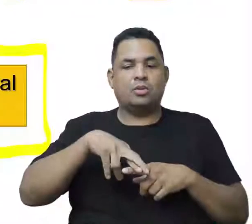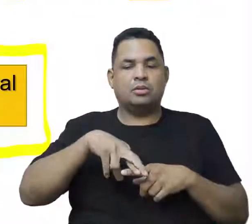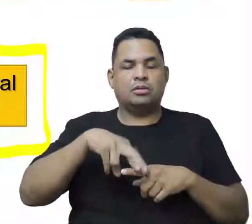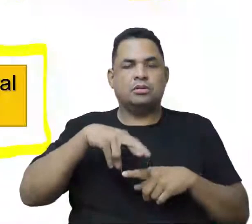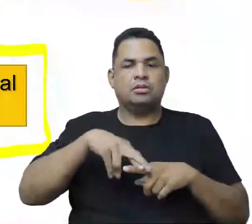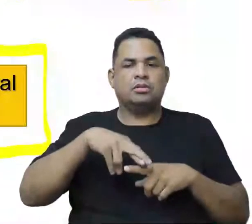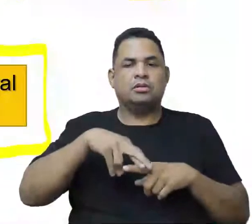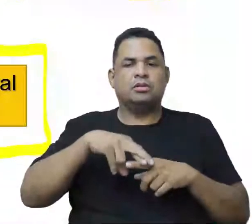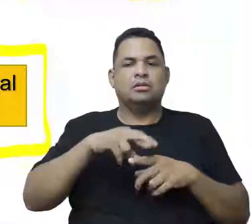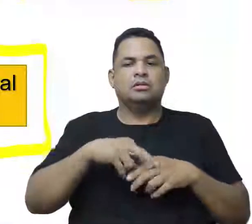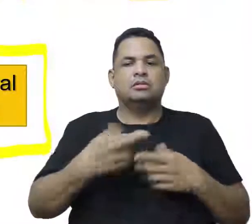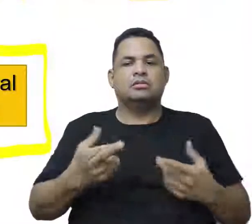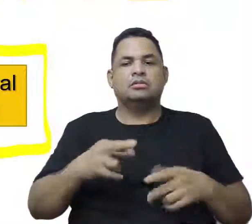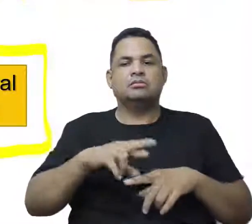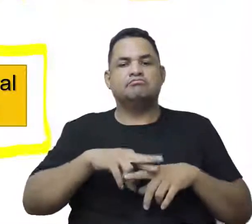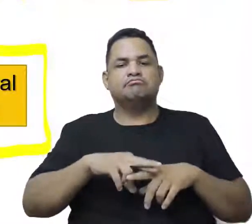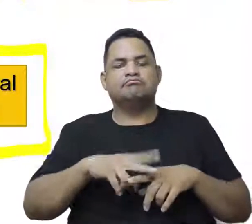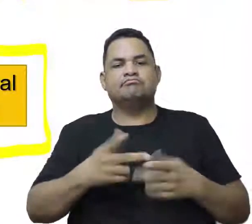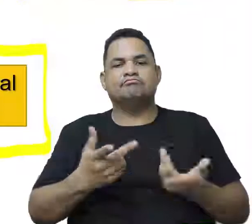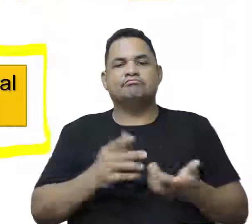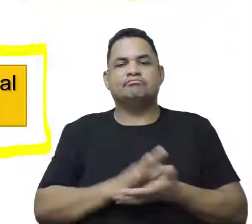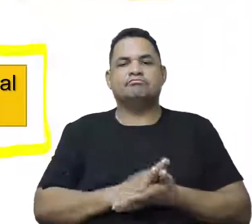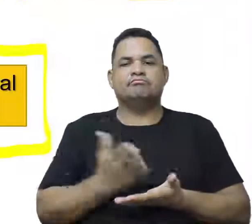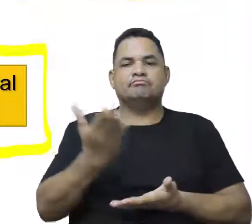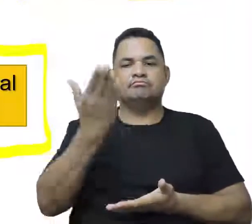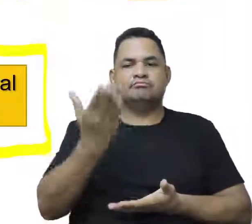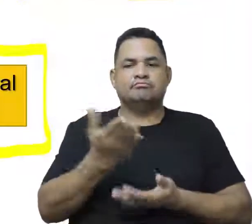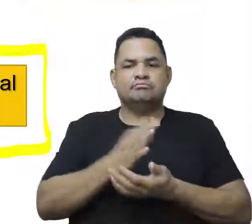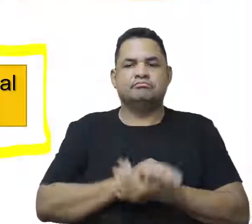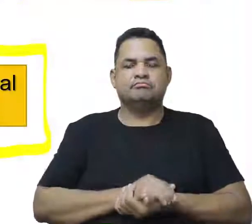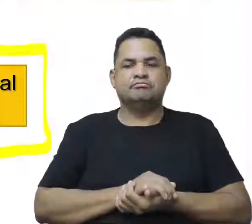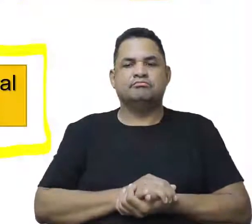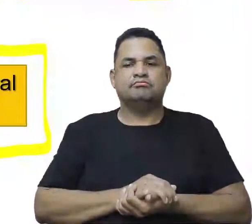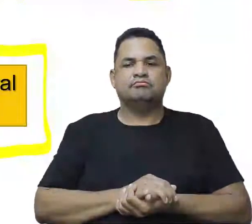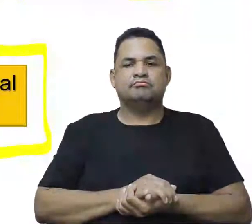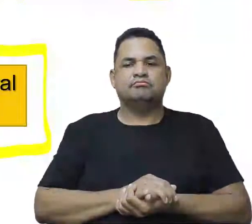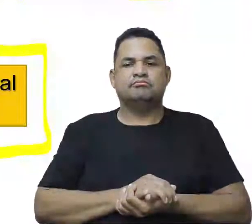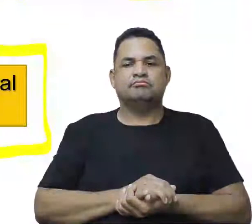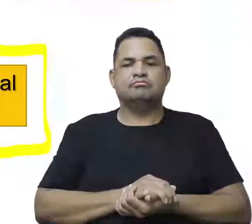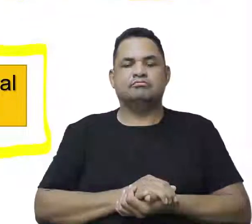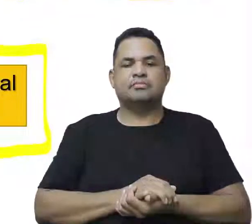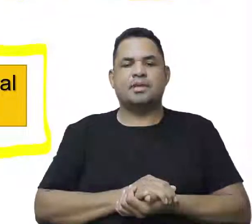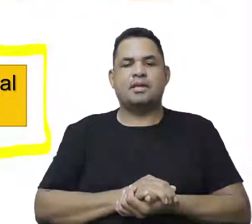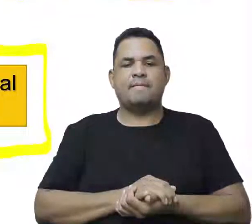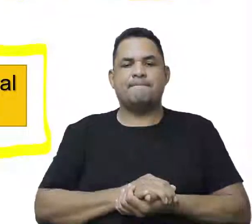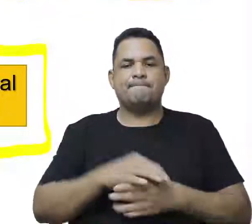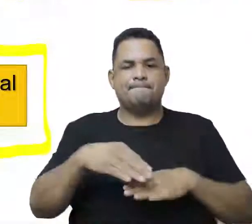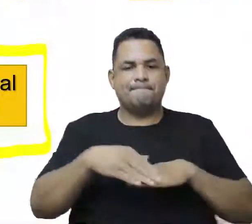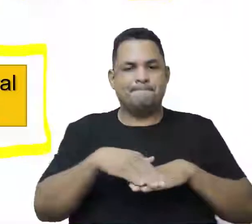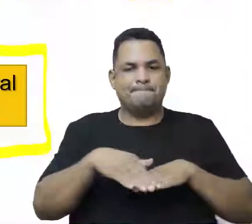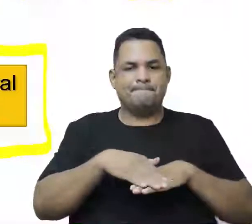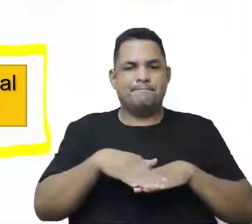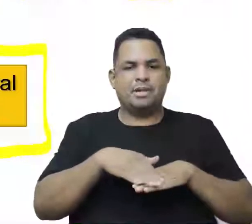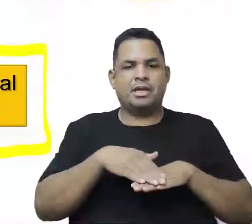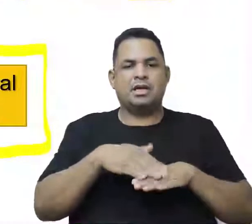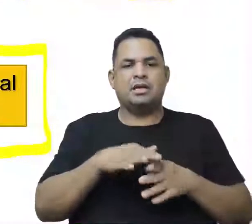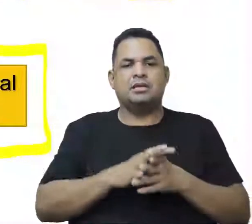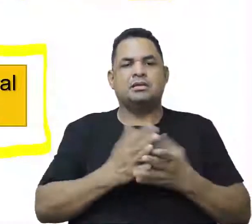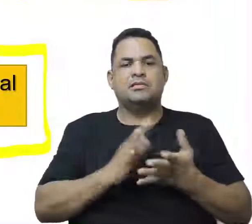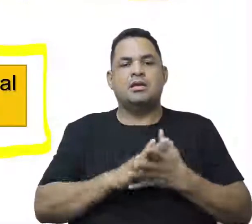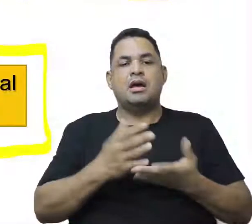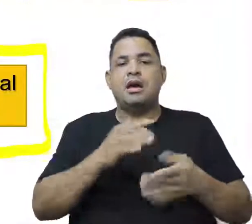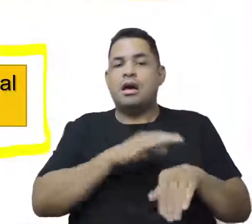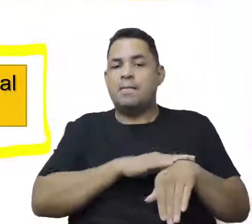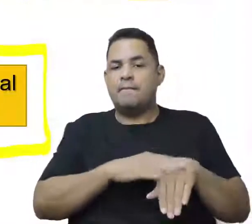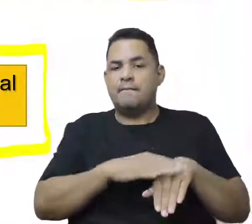com desembaraço, né? Você percebe aqui a posição também da ponta do pé. Isso. A posição das